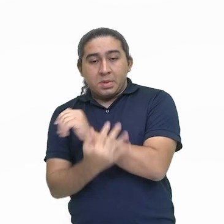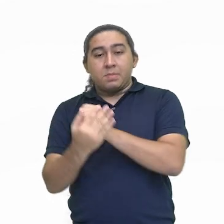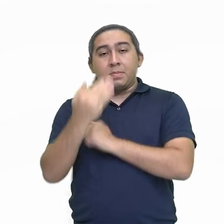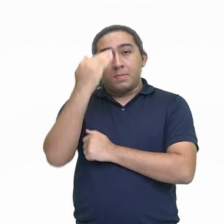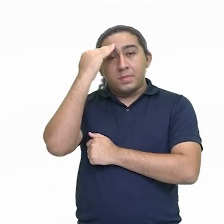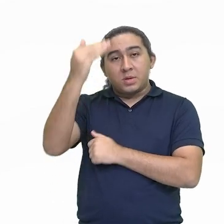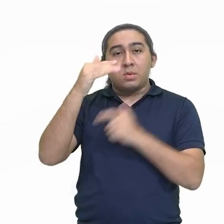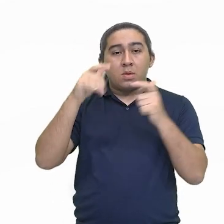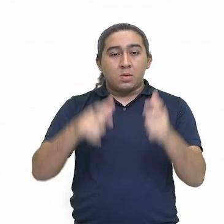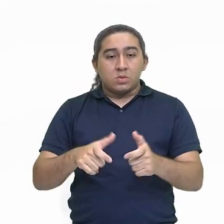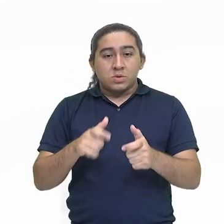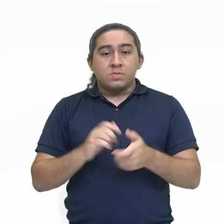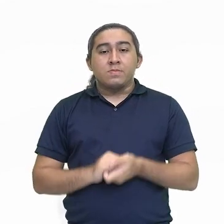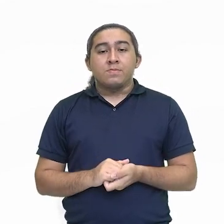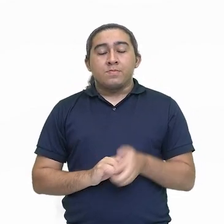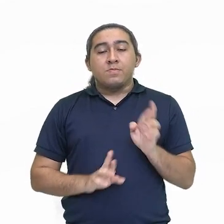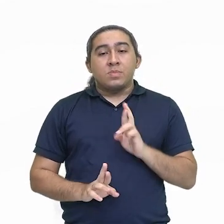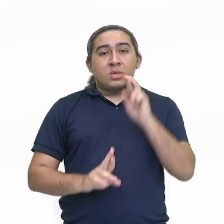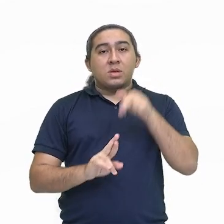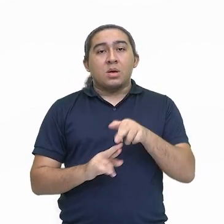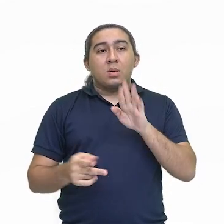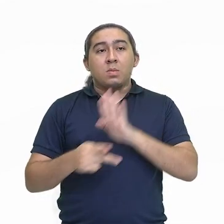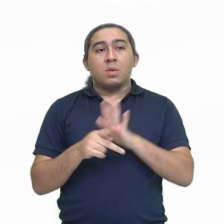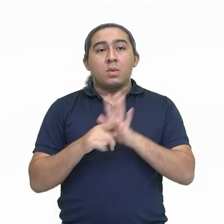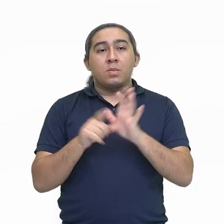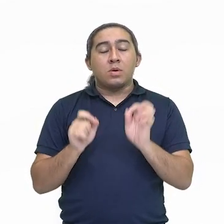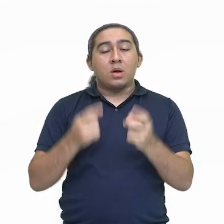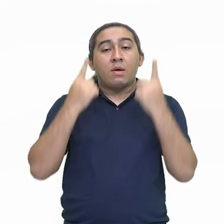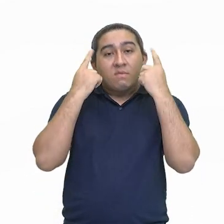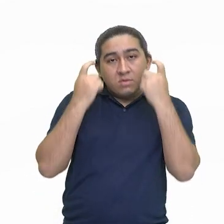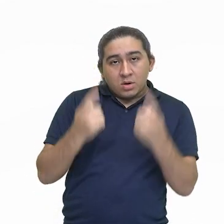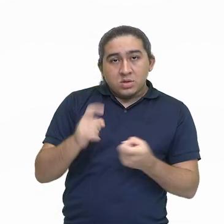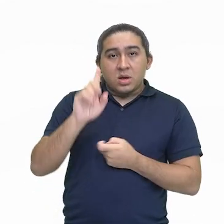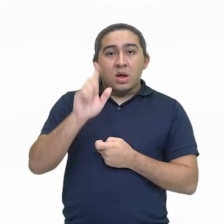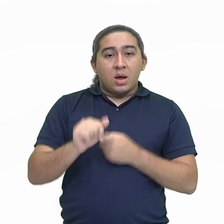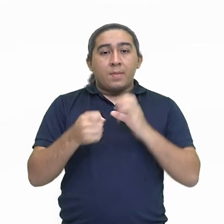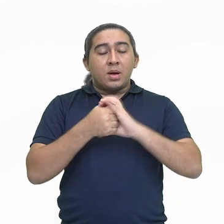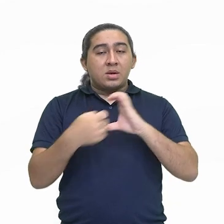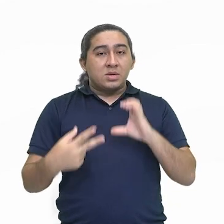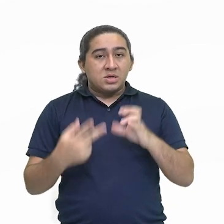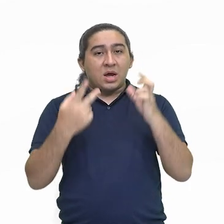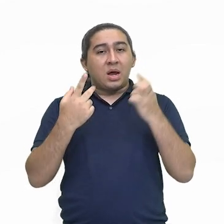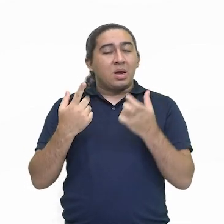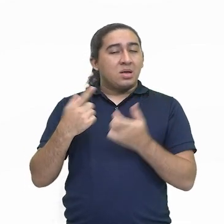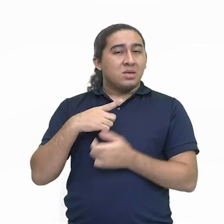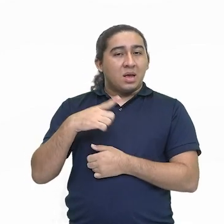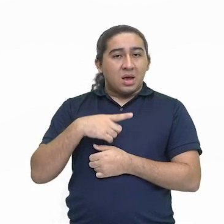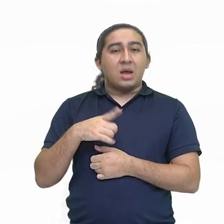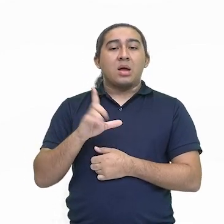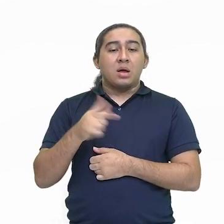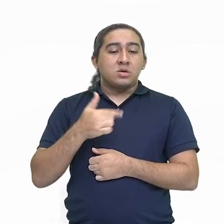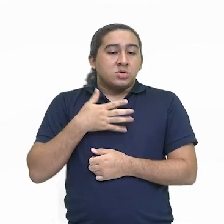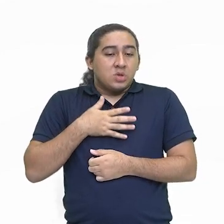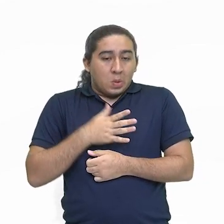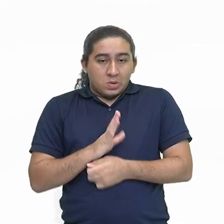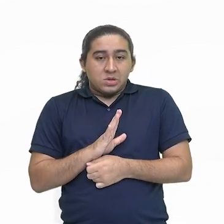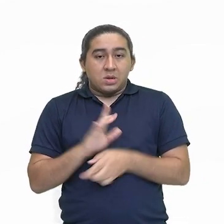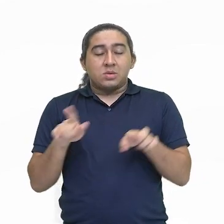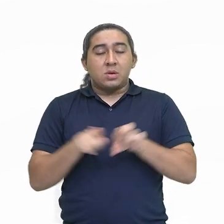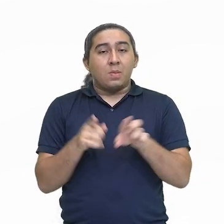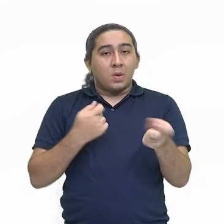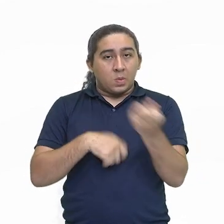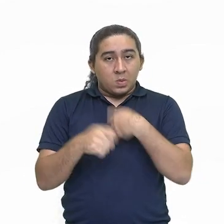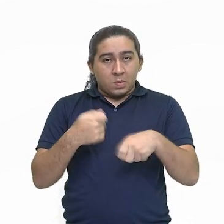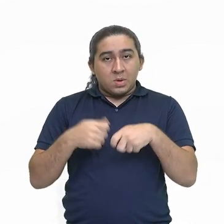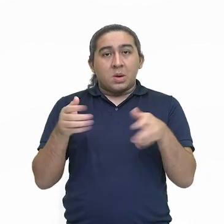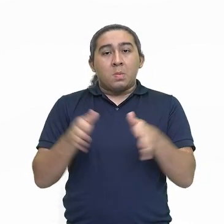principalmente ali da questão da violência, né, que é um fator repulsivo, a questão econômica também, no caso aí a